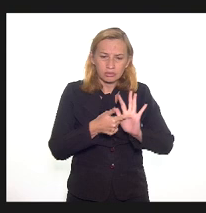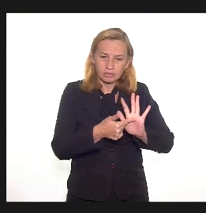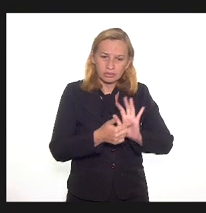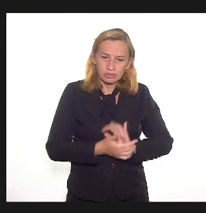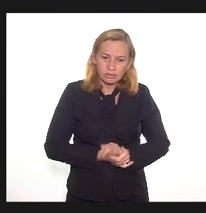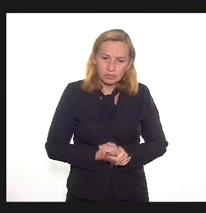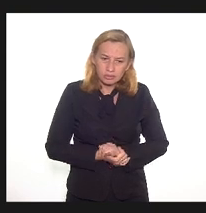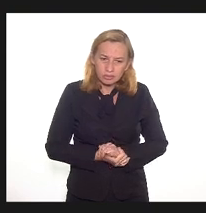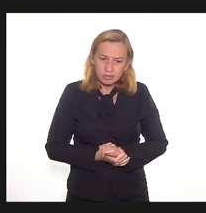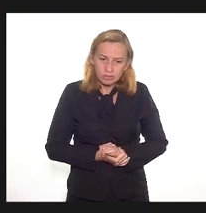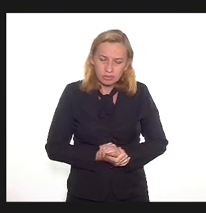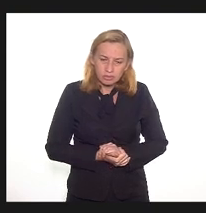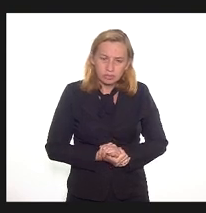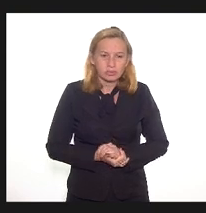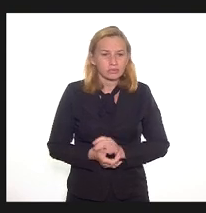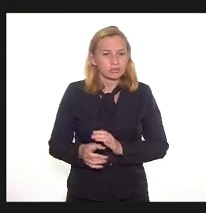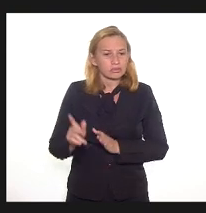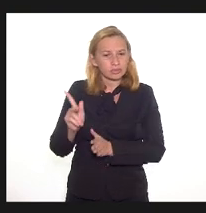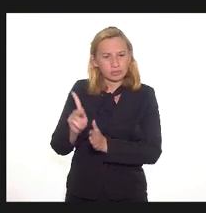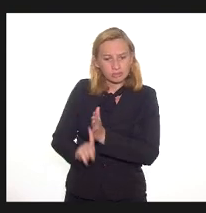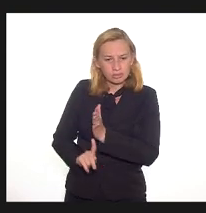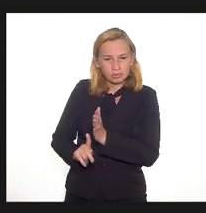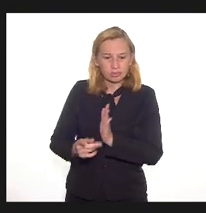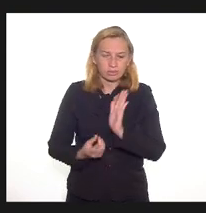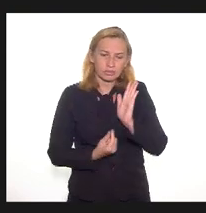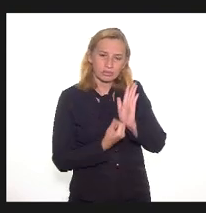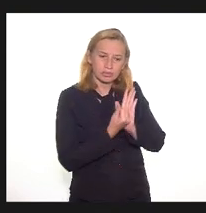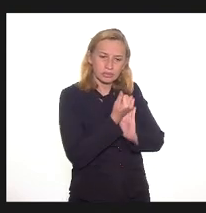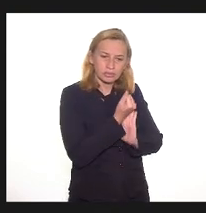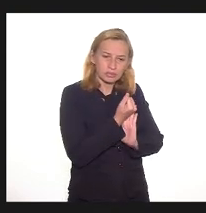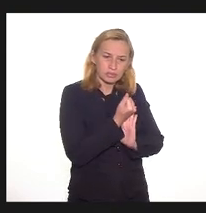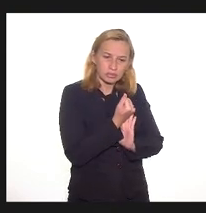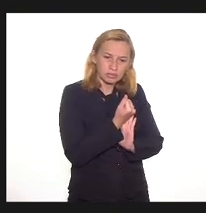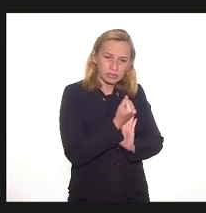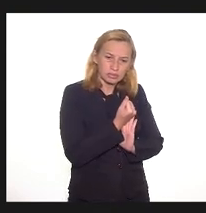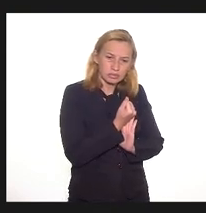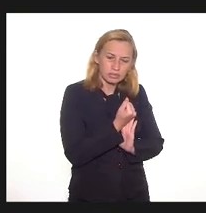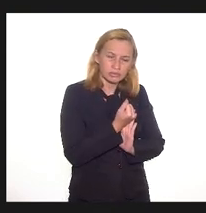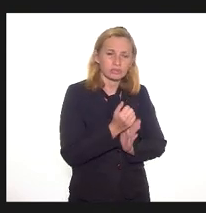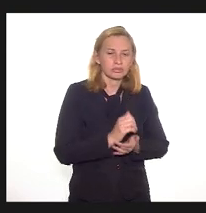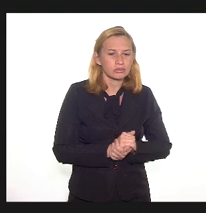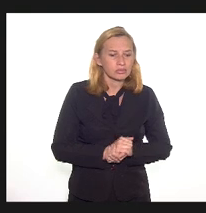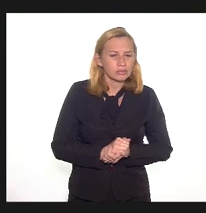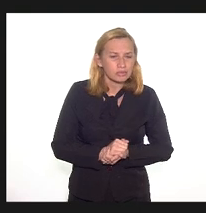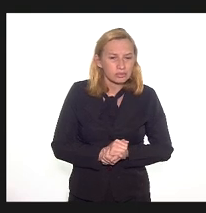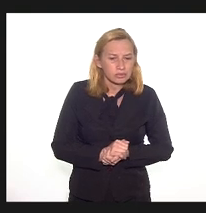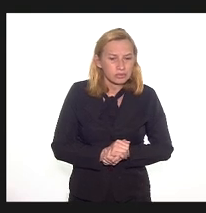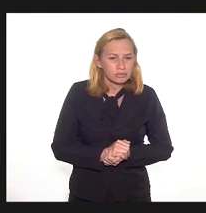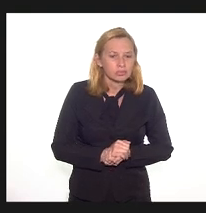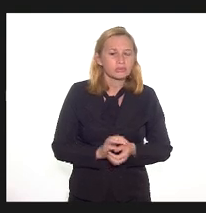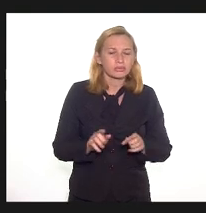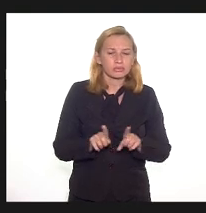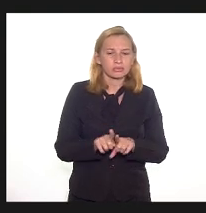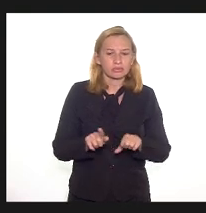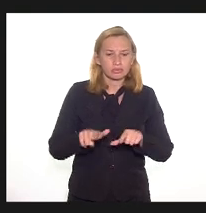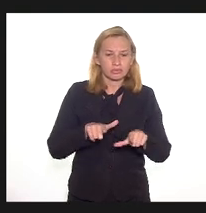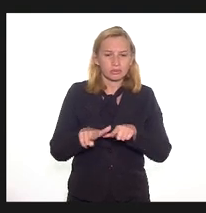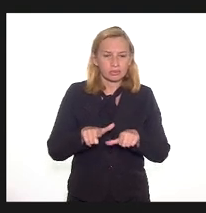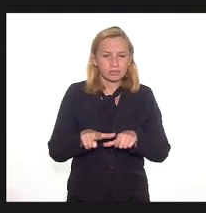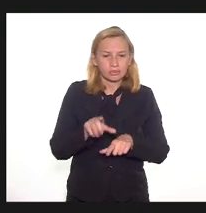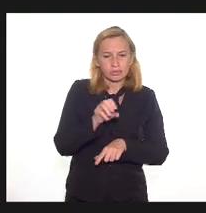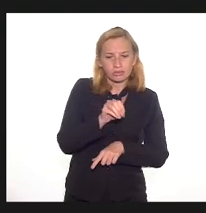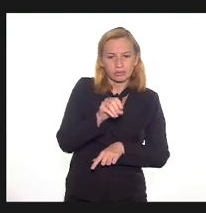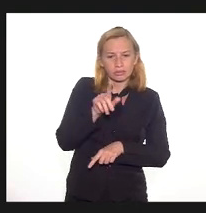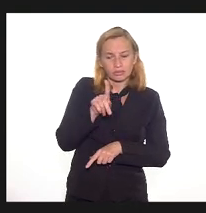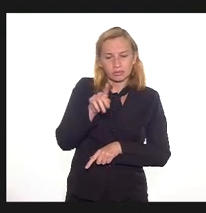que tanto o projeto quanto o financiamento, né, ou seja, o dinheiro colocado na construção quanto a operação, nas próprias é o